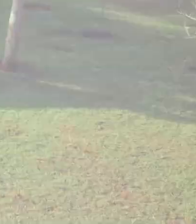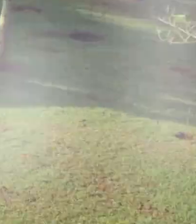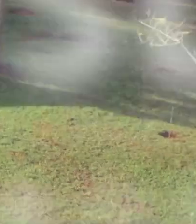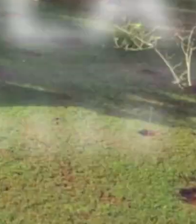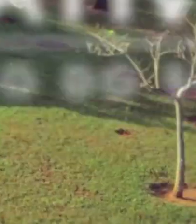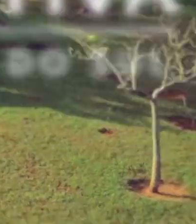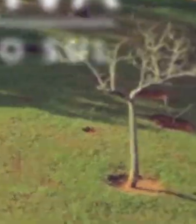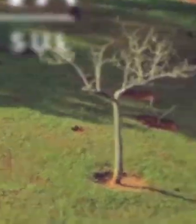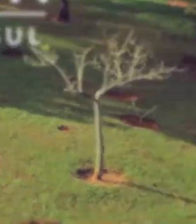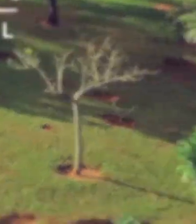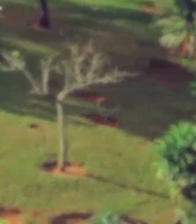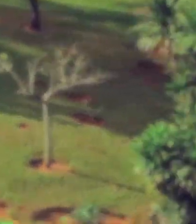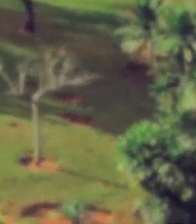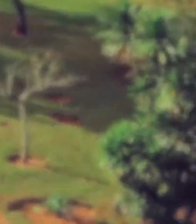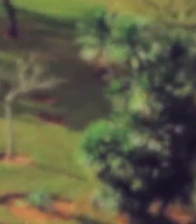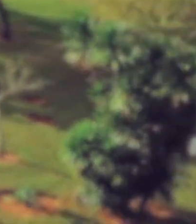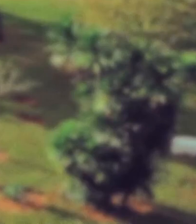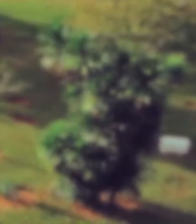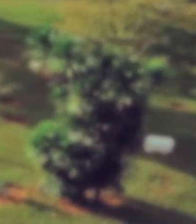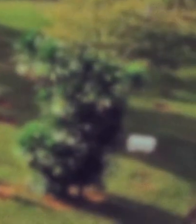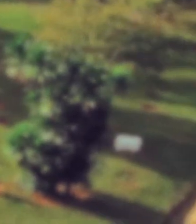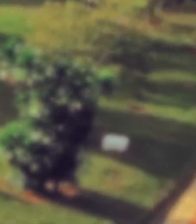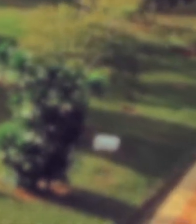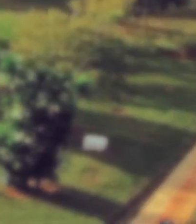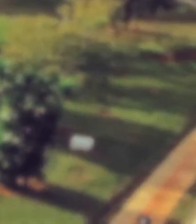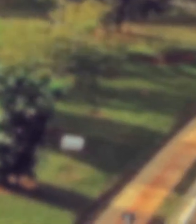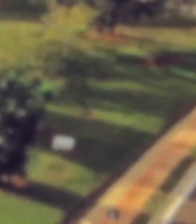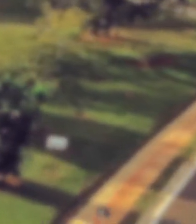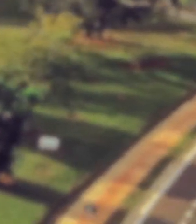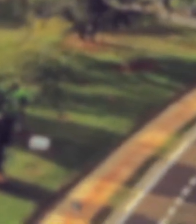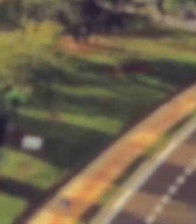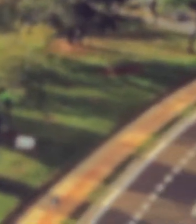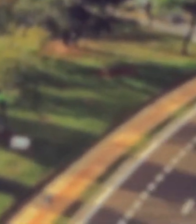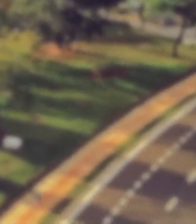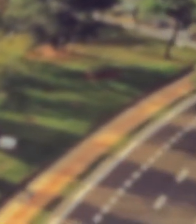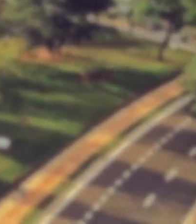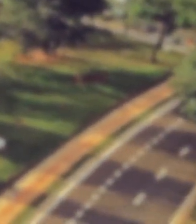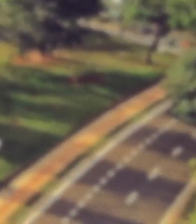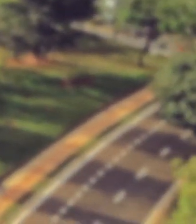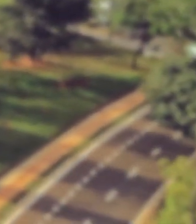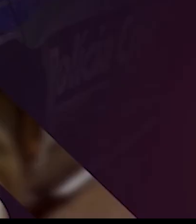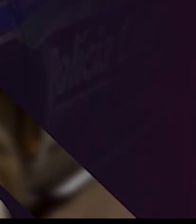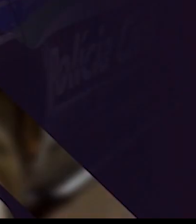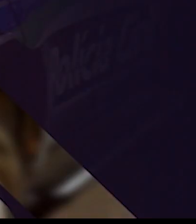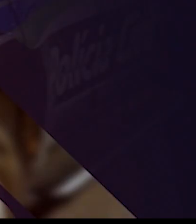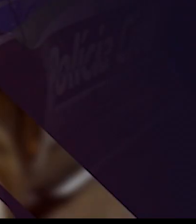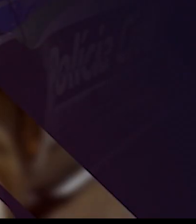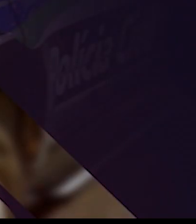públicas. Assembleia Legislativa de Mato Grosso do Sul, o estado do Pantanal.